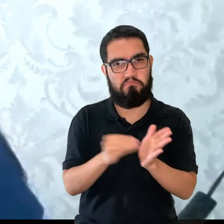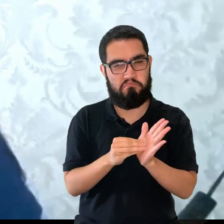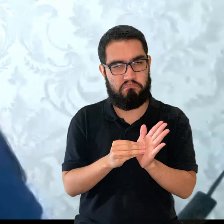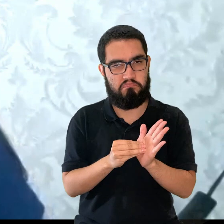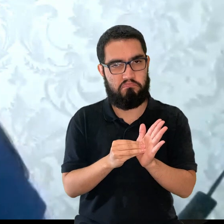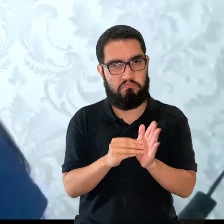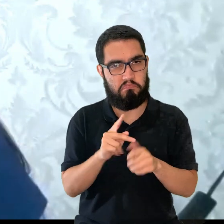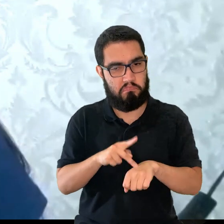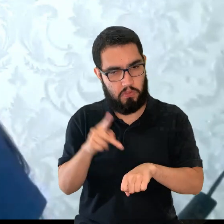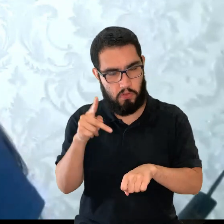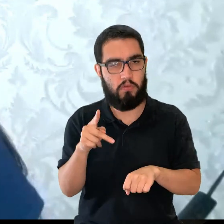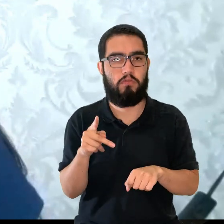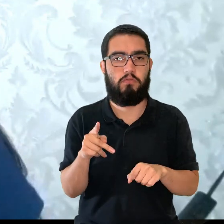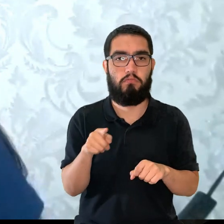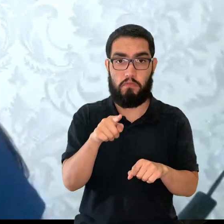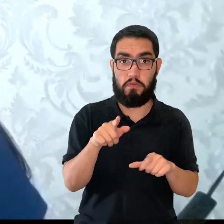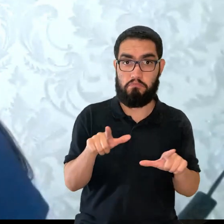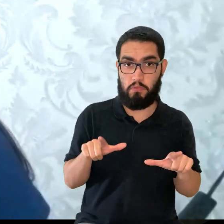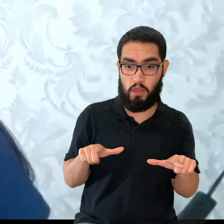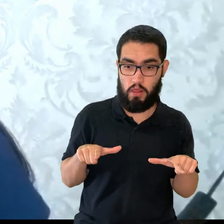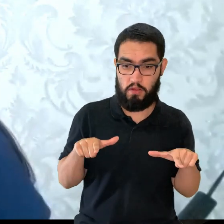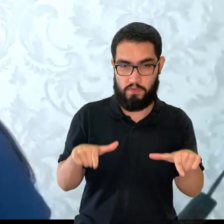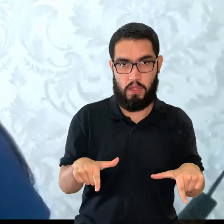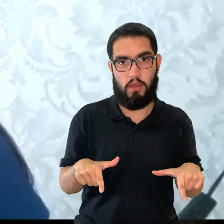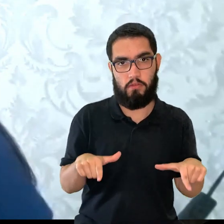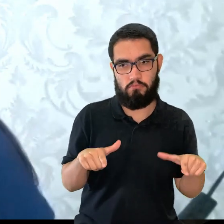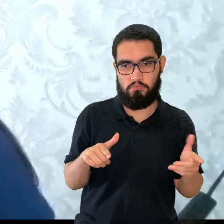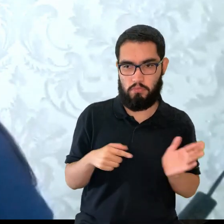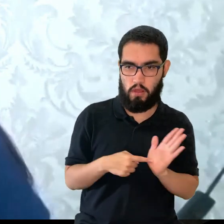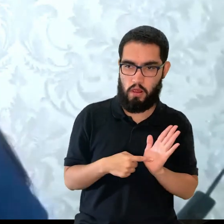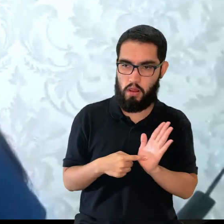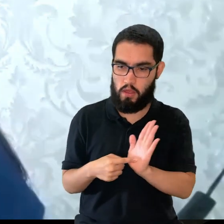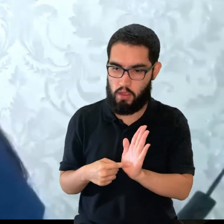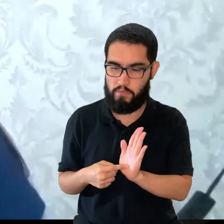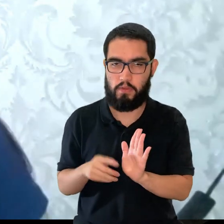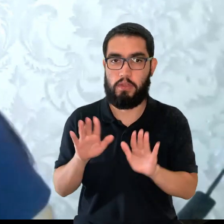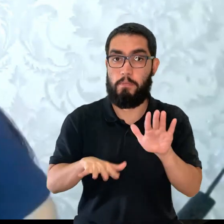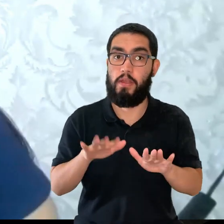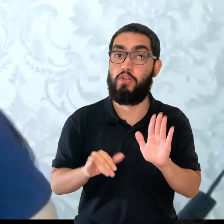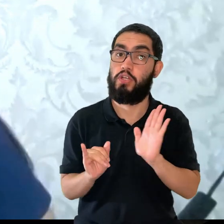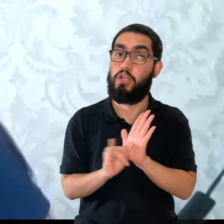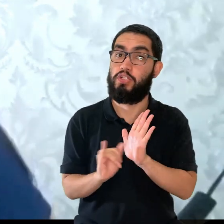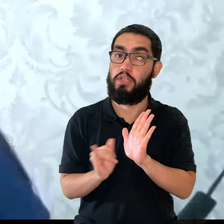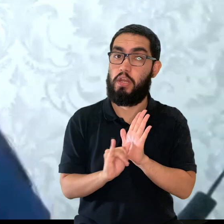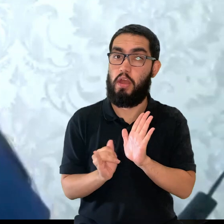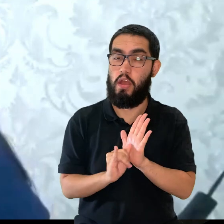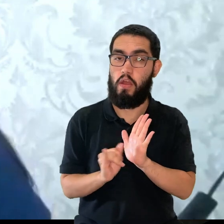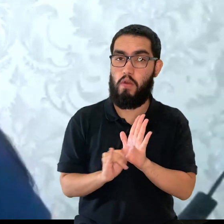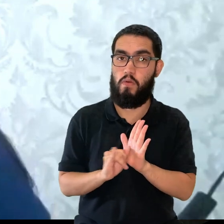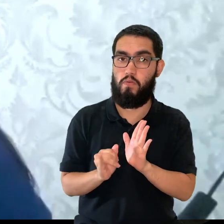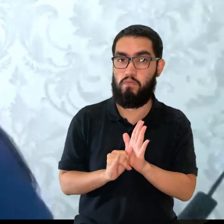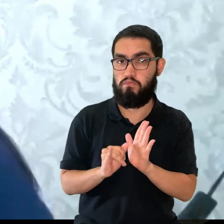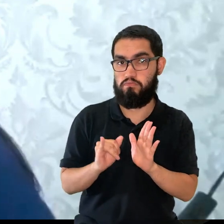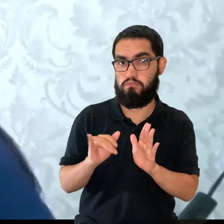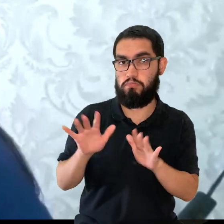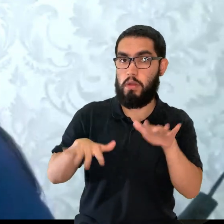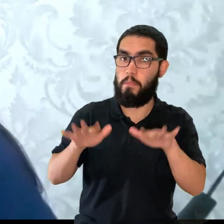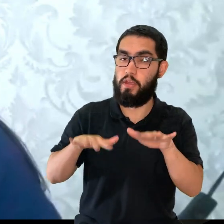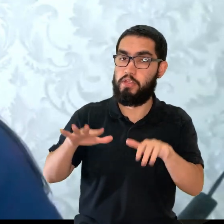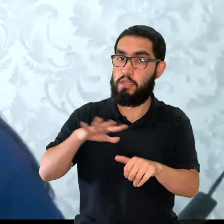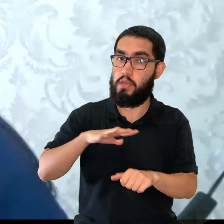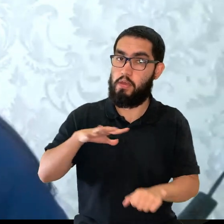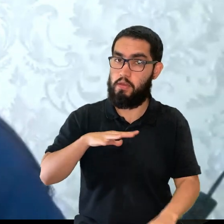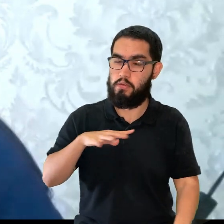pós, enfim. E aí você leva esse certificado, dependendo do edital de cada também município, é